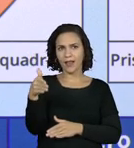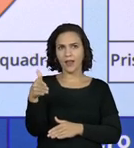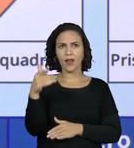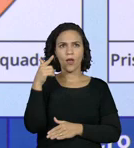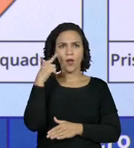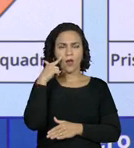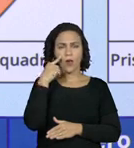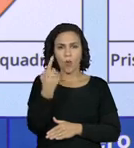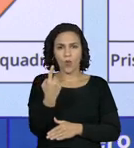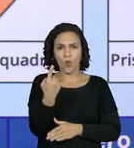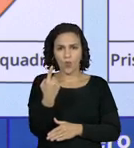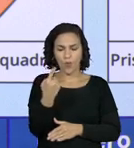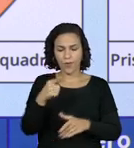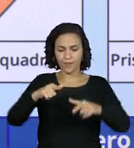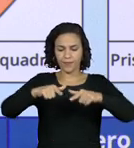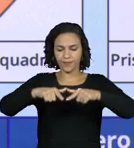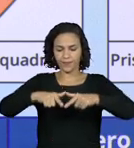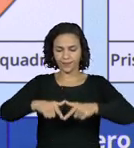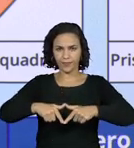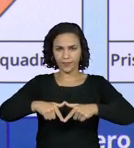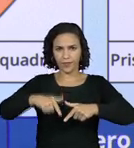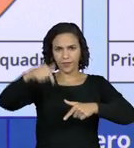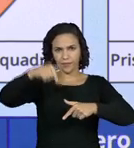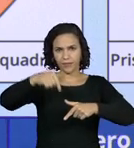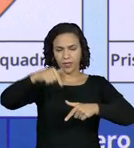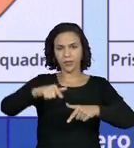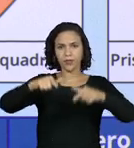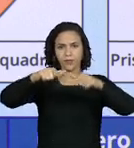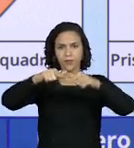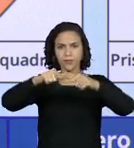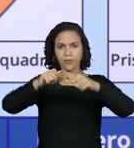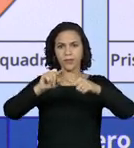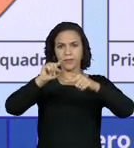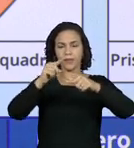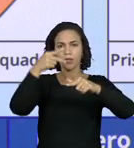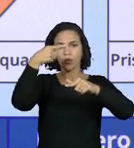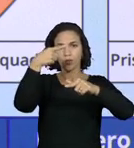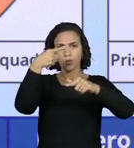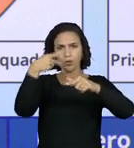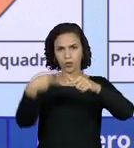um lado embaixo, um lado em cima,